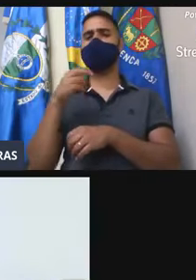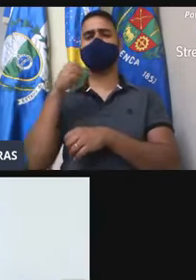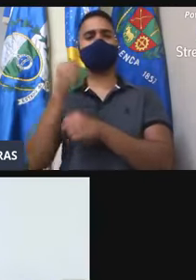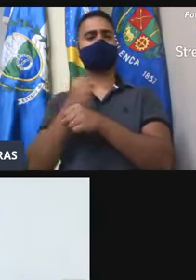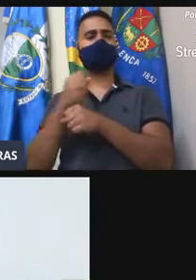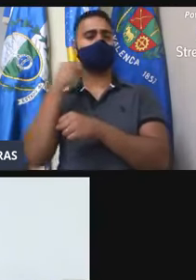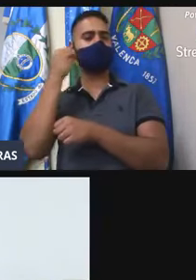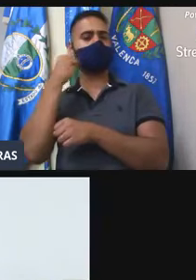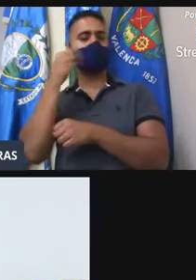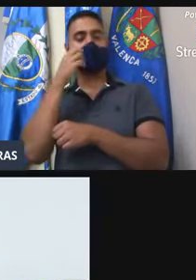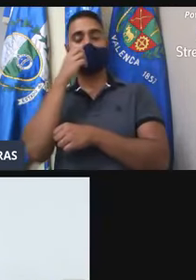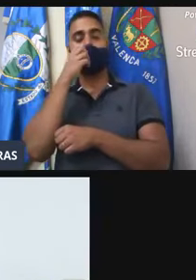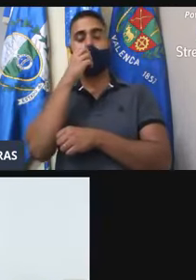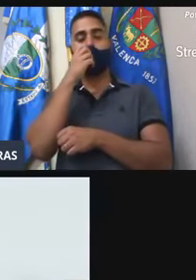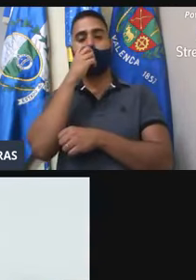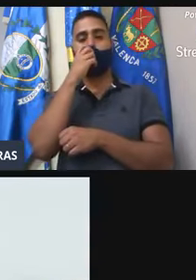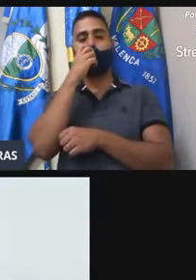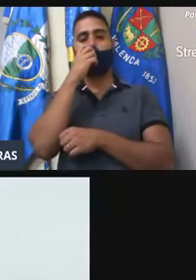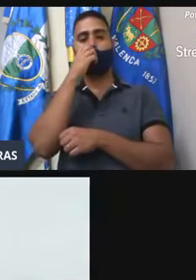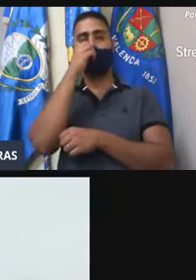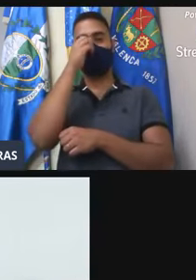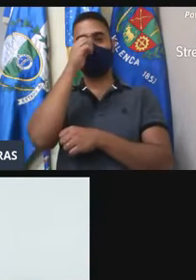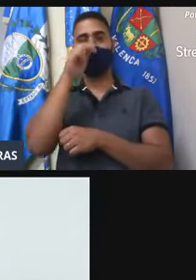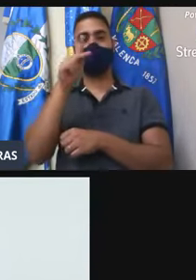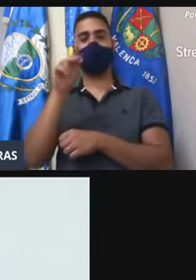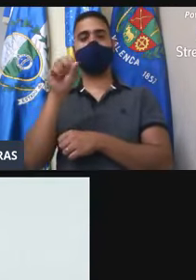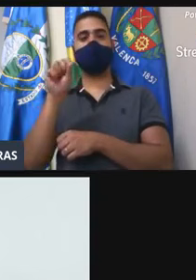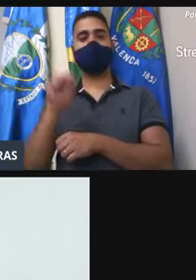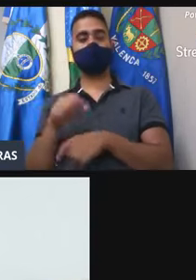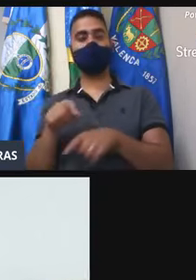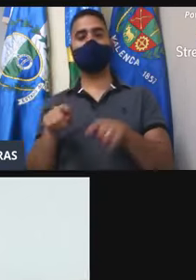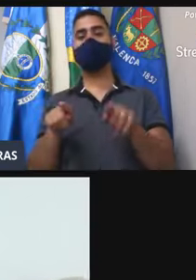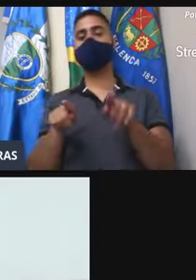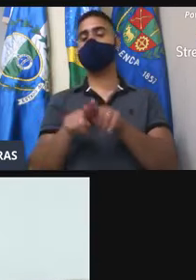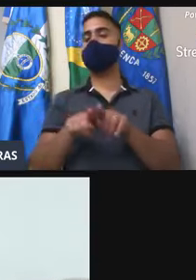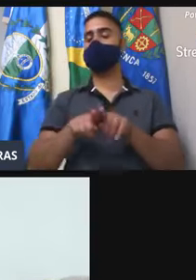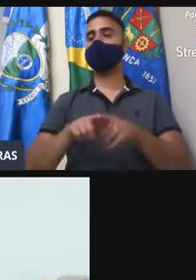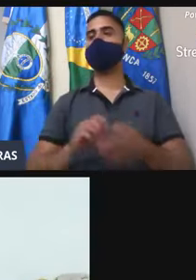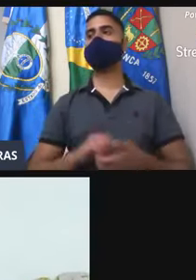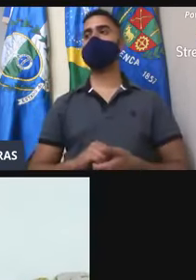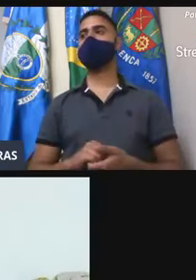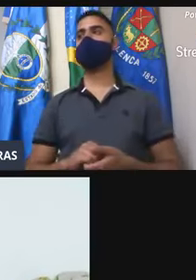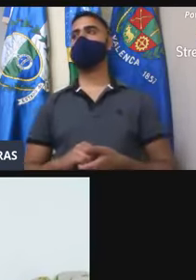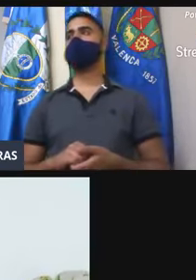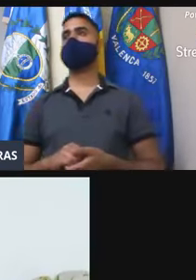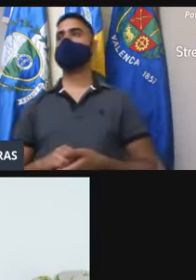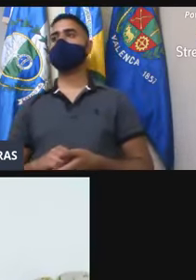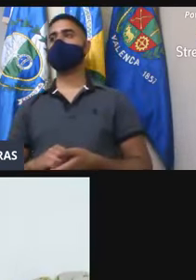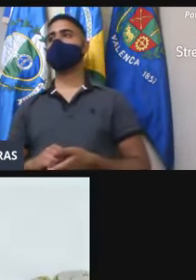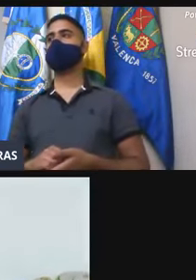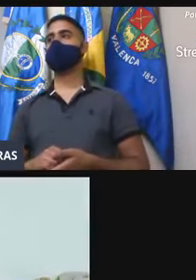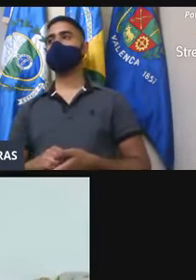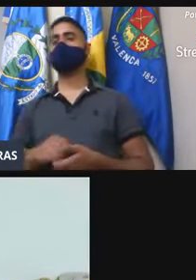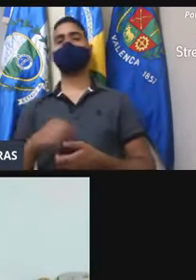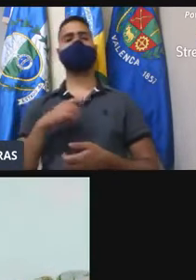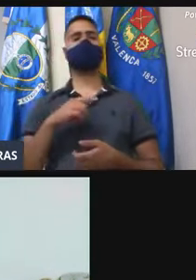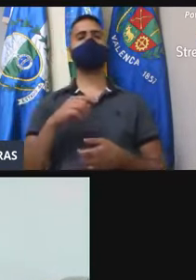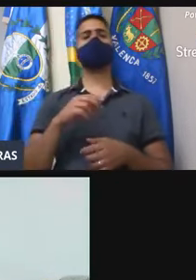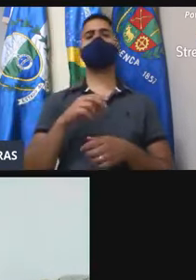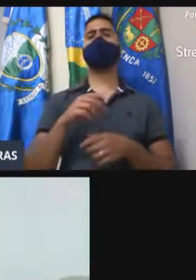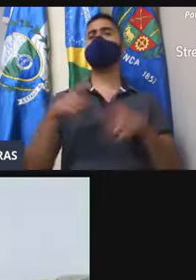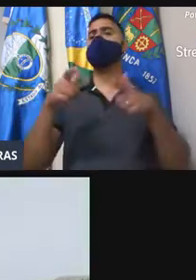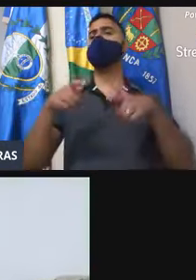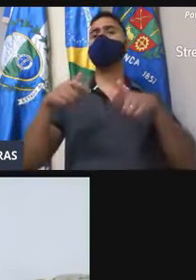da Sociedade Brasileira de Anestesiologia, pós-graduado em gestão de qualidade. Tem aqui os hospitais onde